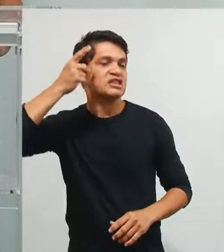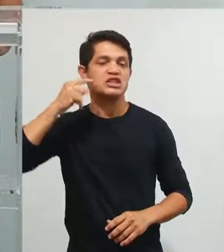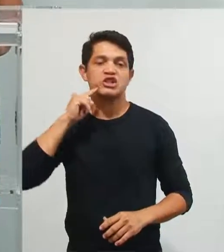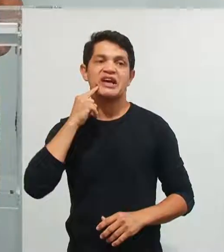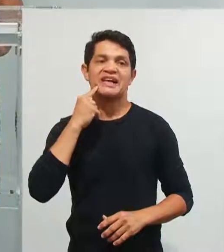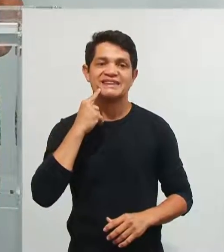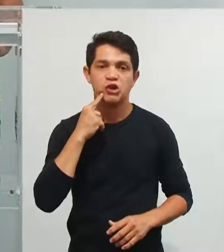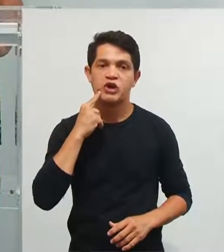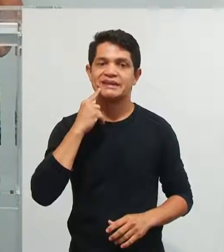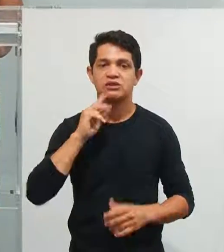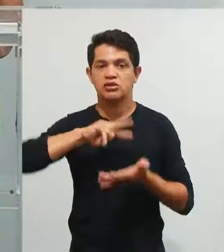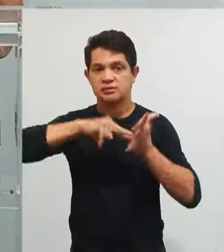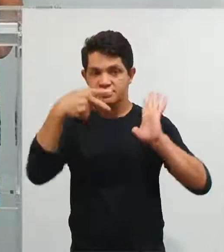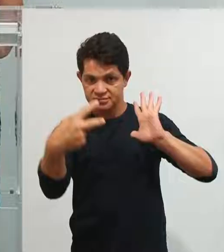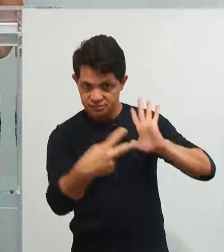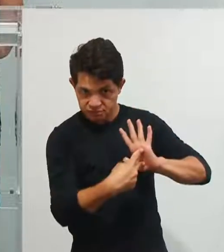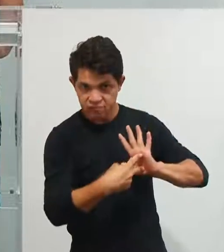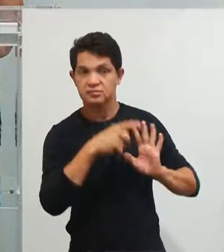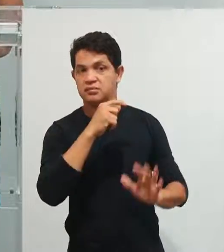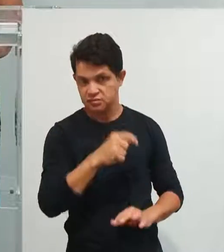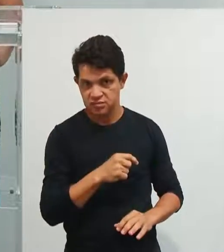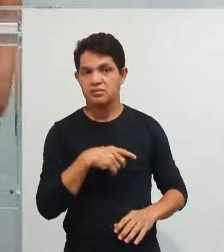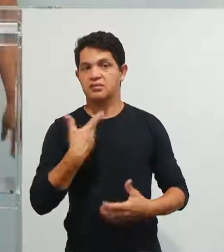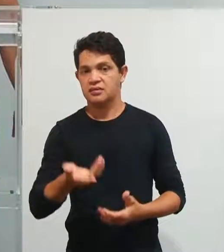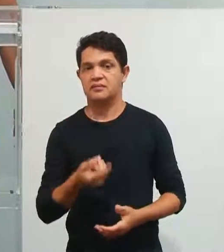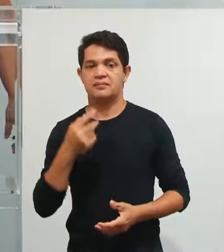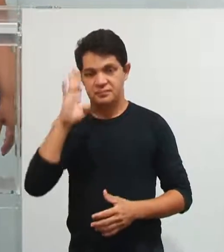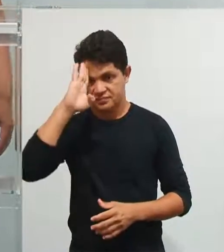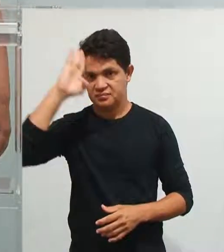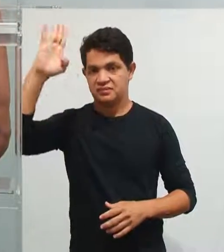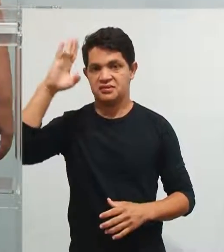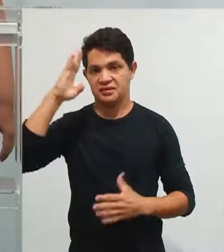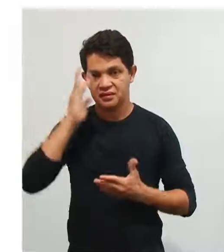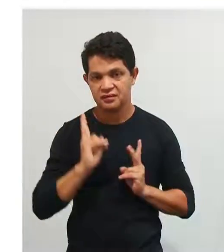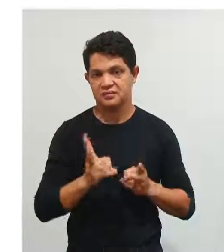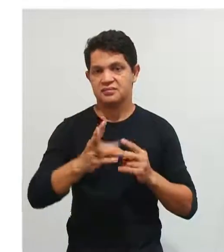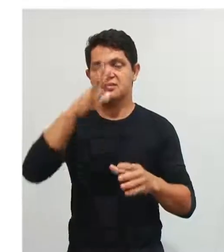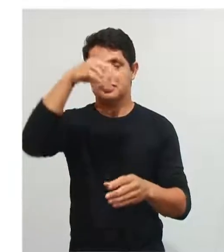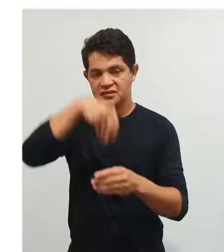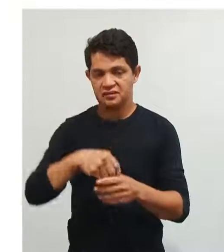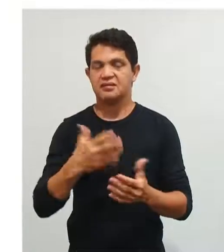facilidade, principalmente o refrão. Tá bom? Vamos continuar?